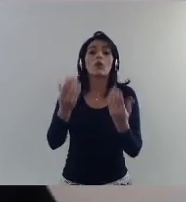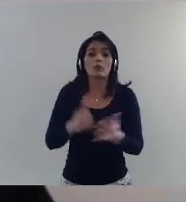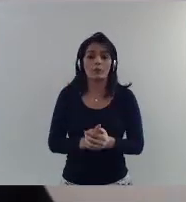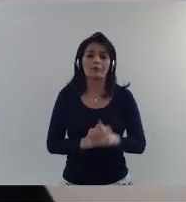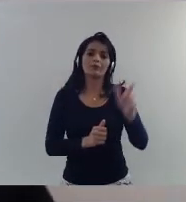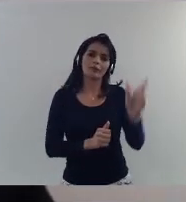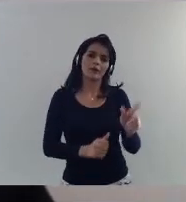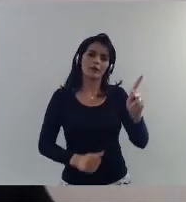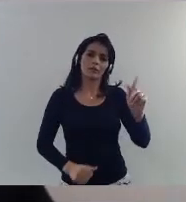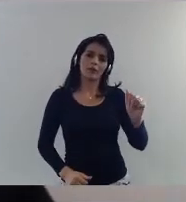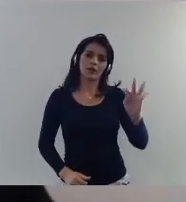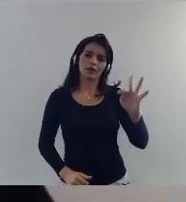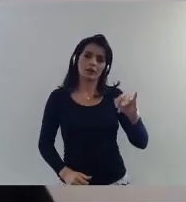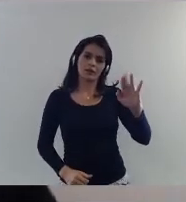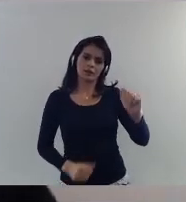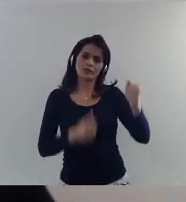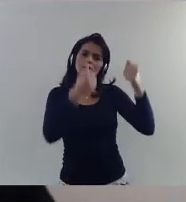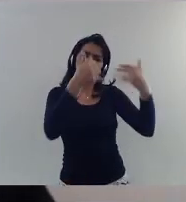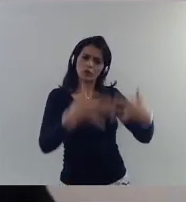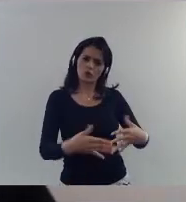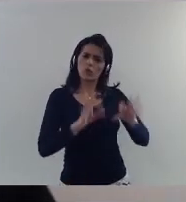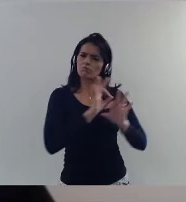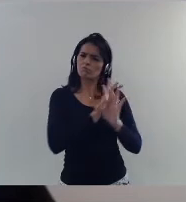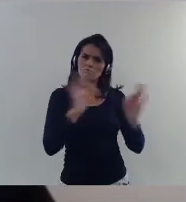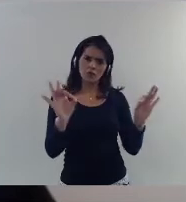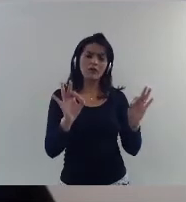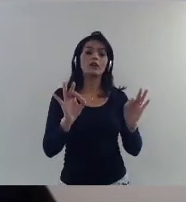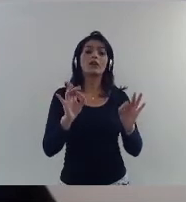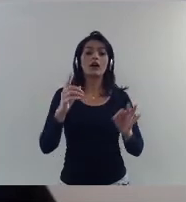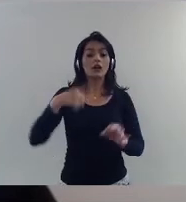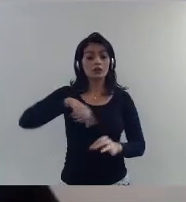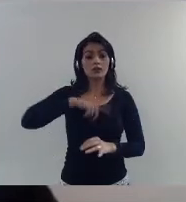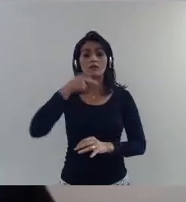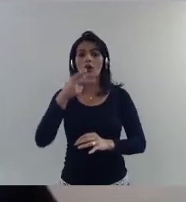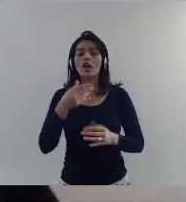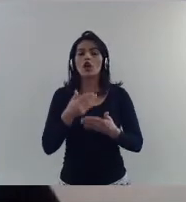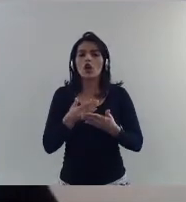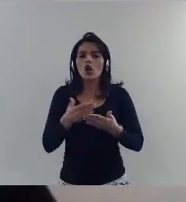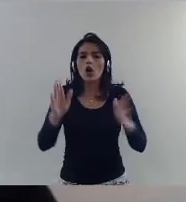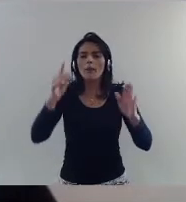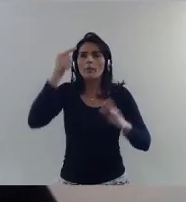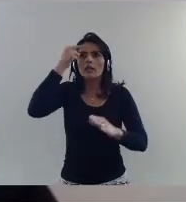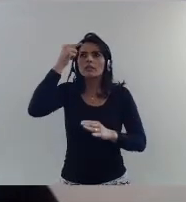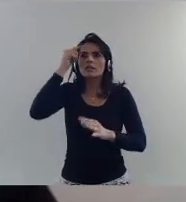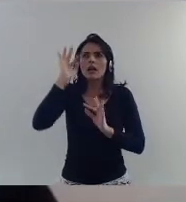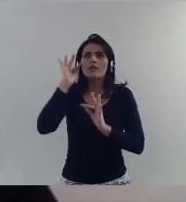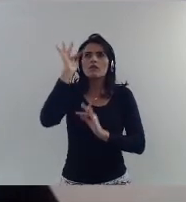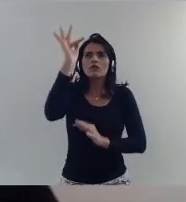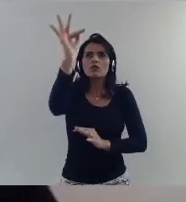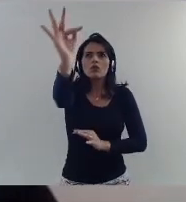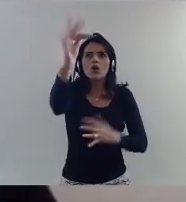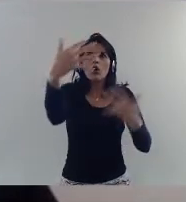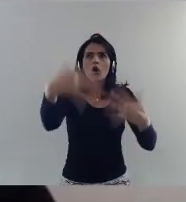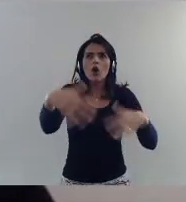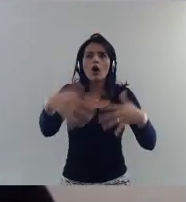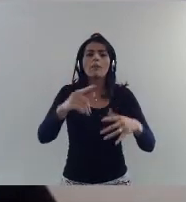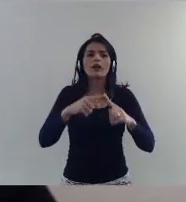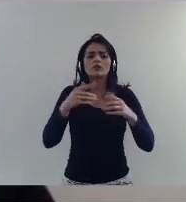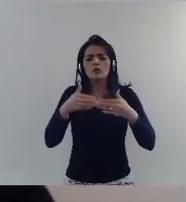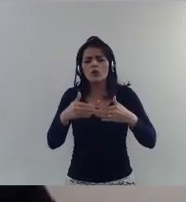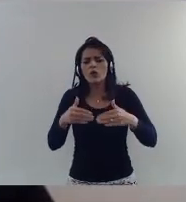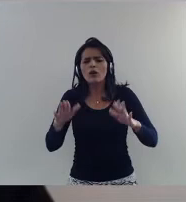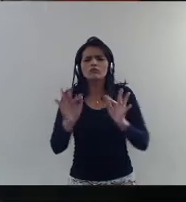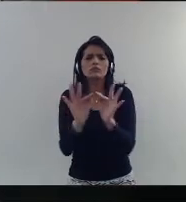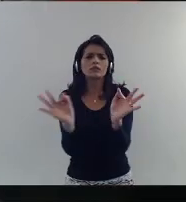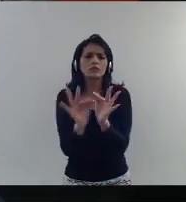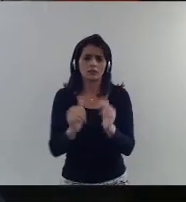da Patrícia, que ela falou tudo isso muito bem, essa história que a gente falou, começar pequeno, pensar grande, mas começar pequeno, porque ainda tem um caminho para tudo isso